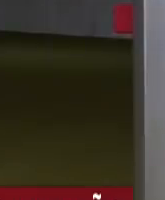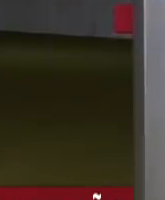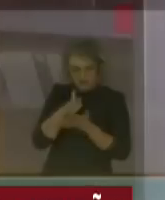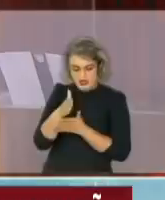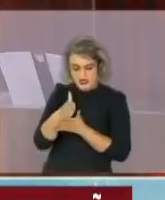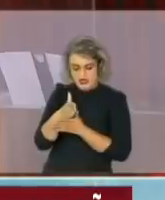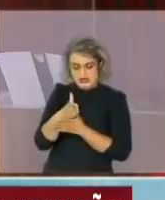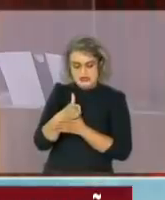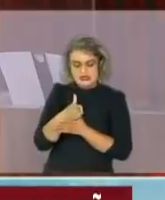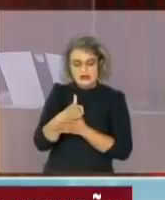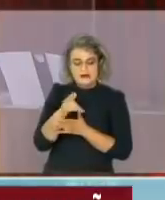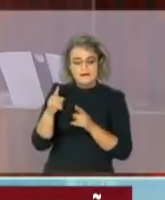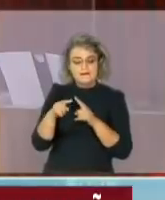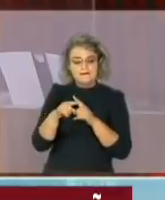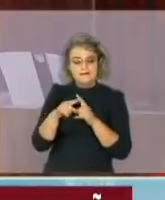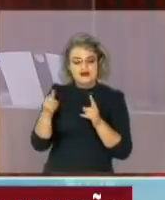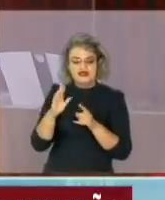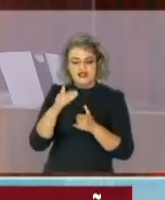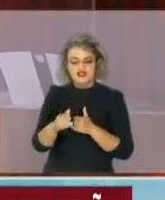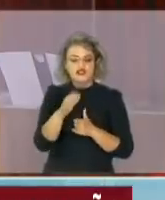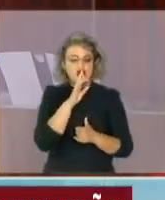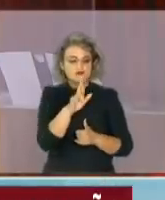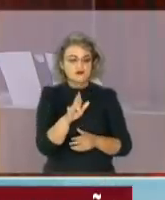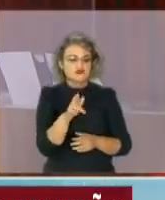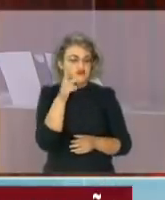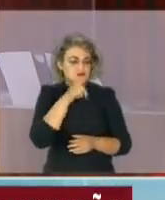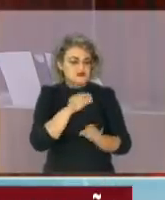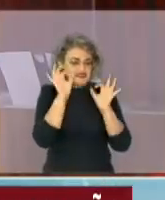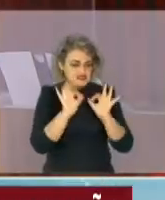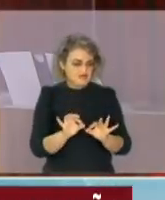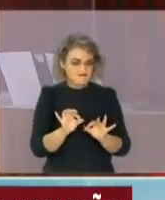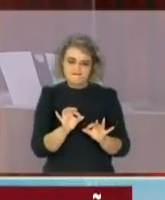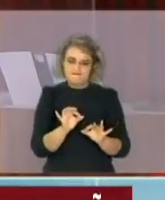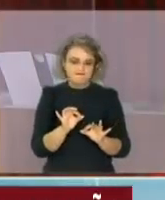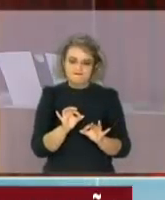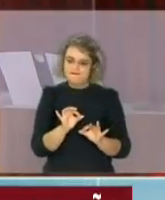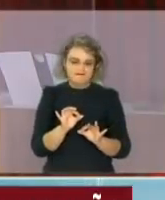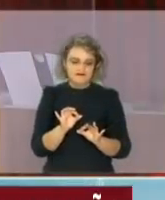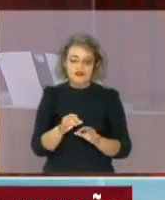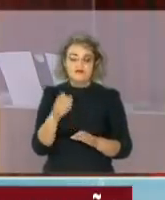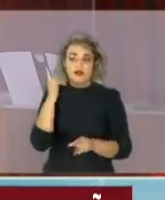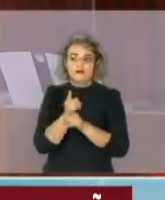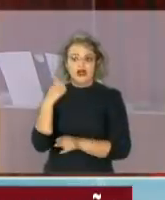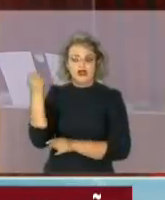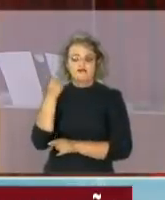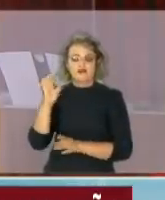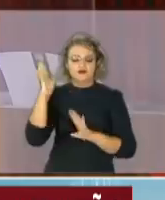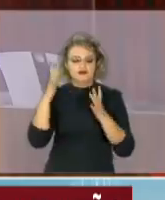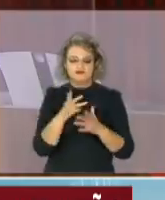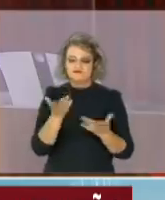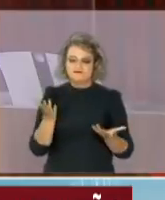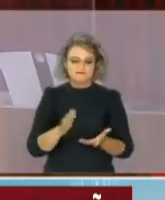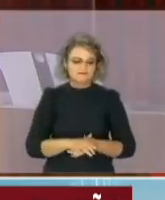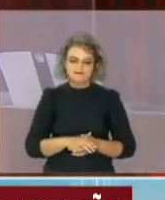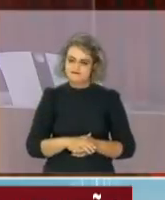Roback acompanhou o voto do ministro relator Luiz Felipe Salomão pela não cassação da chapa Bolsonaro-Mourão, ou seja, para que não